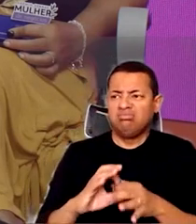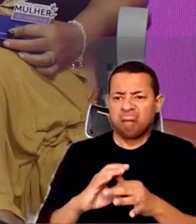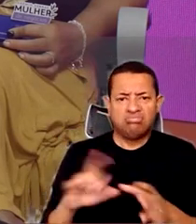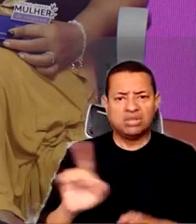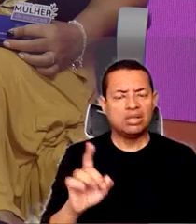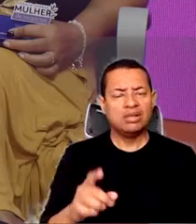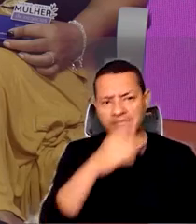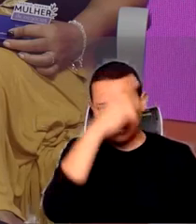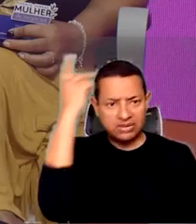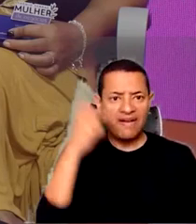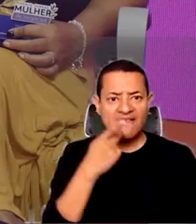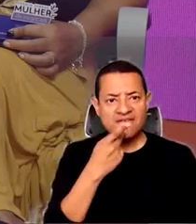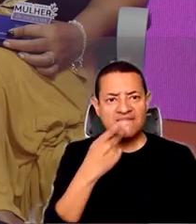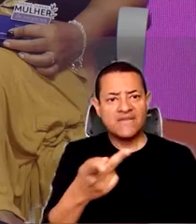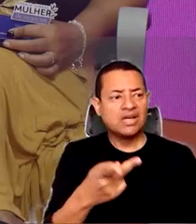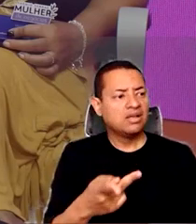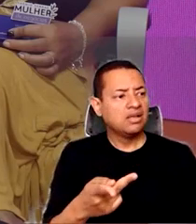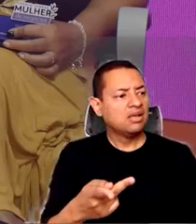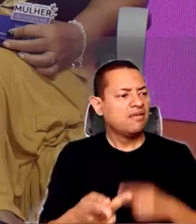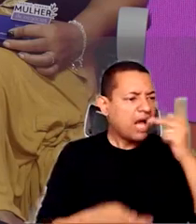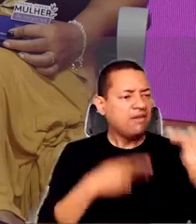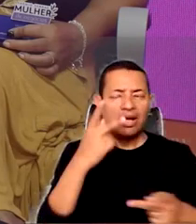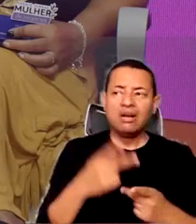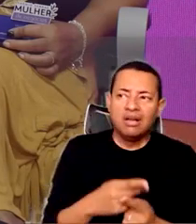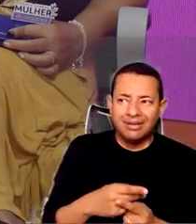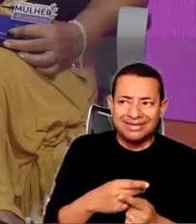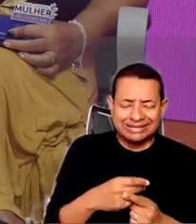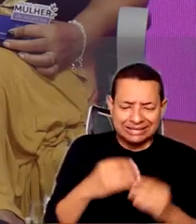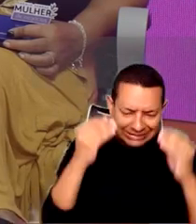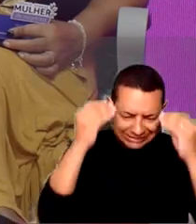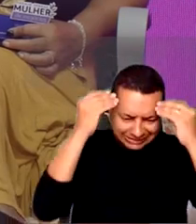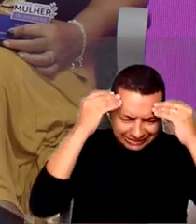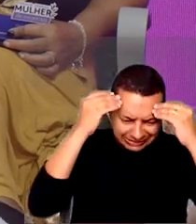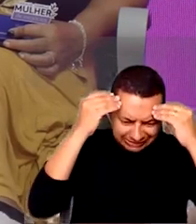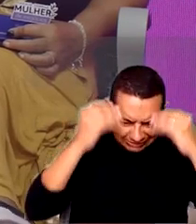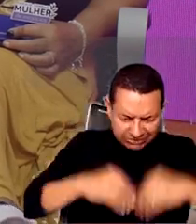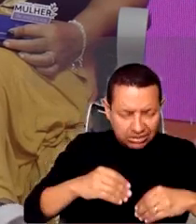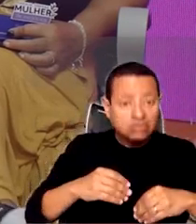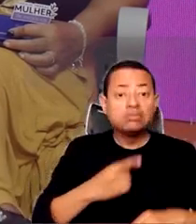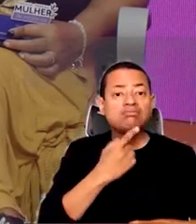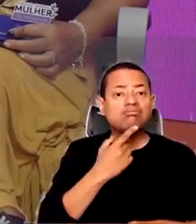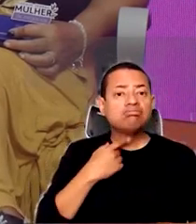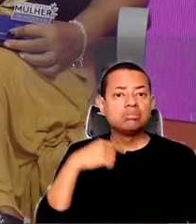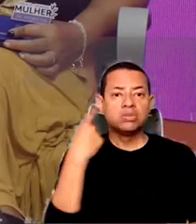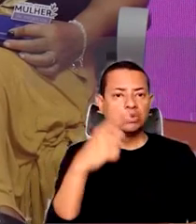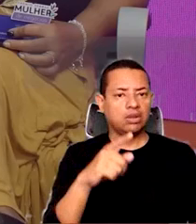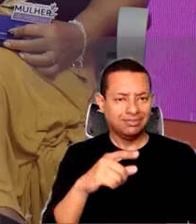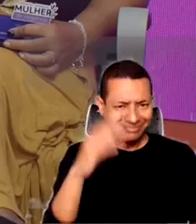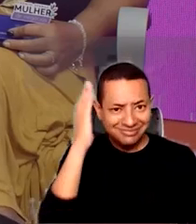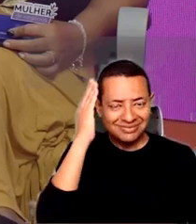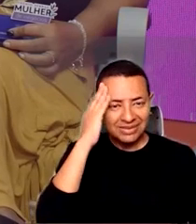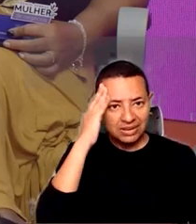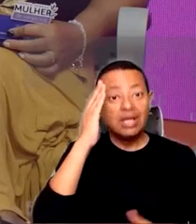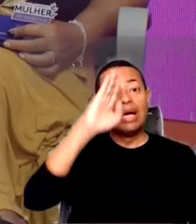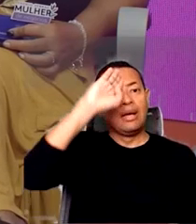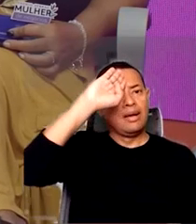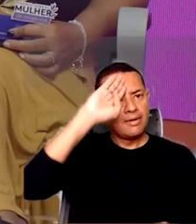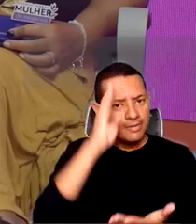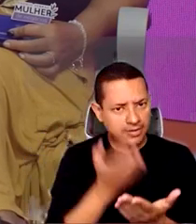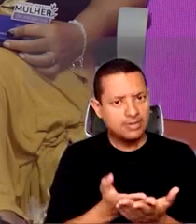pessoas falem fazer você desistir do que você sonha entendeu